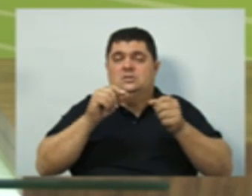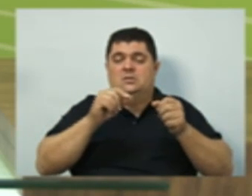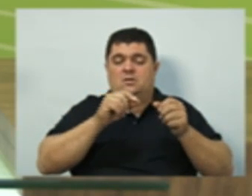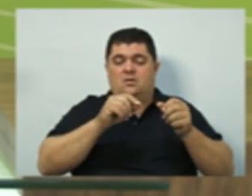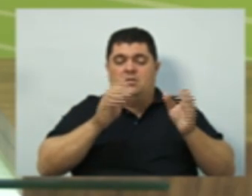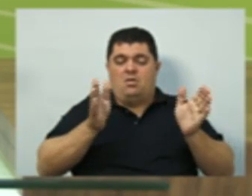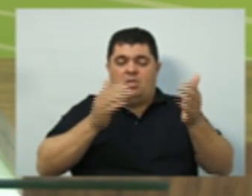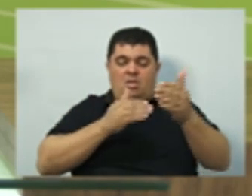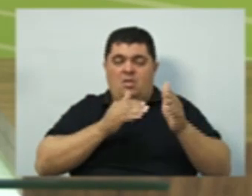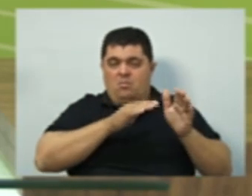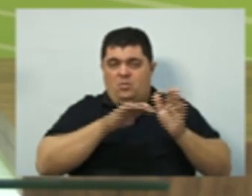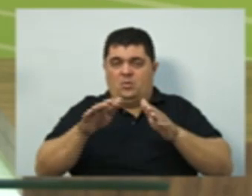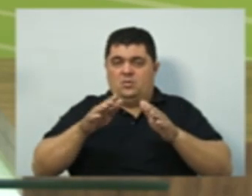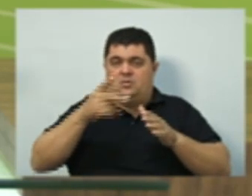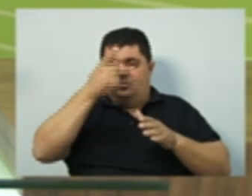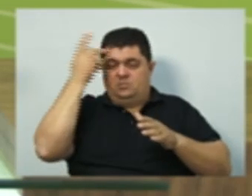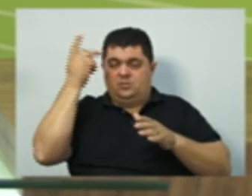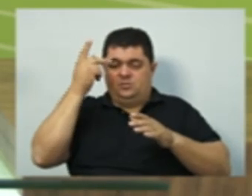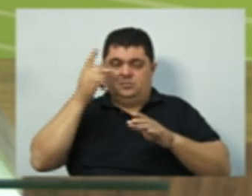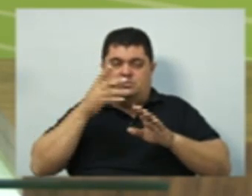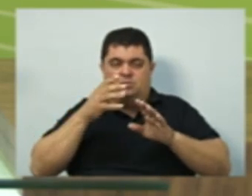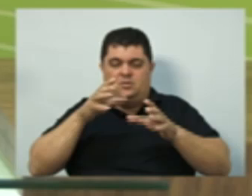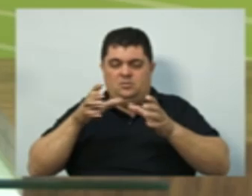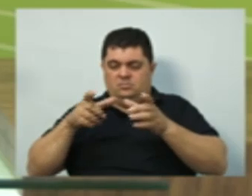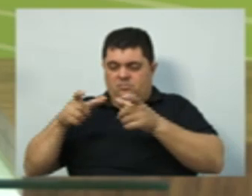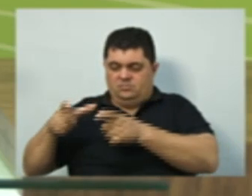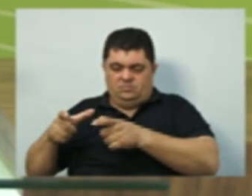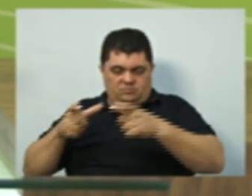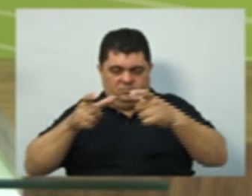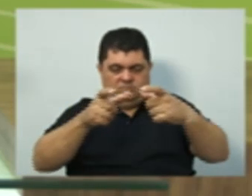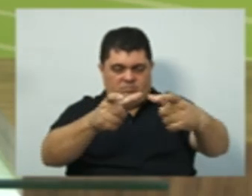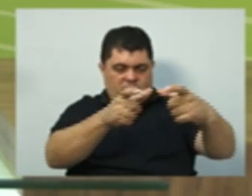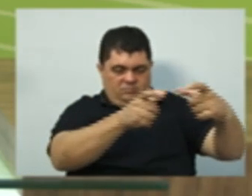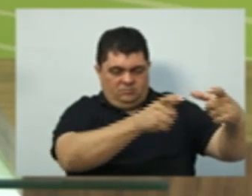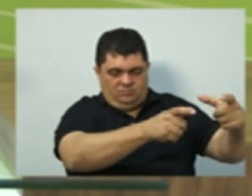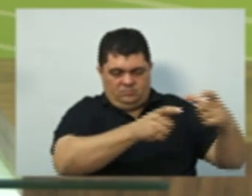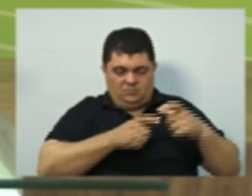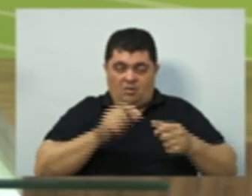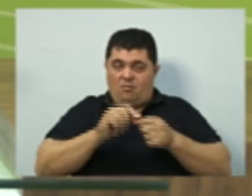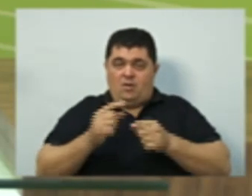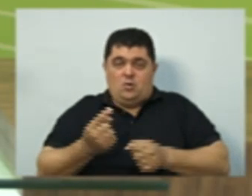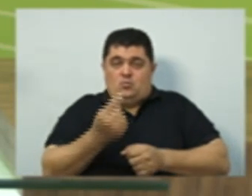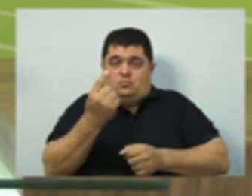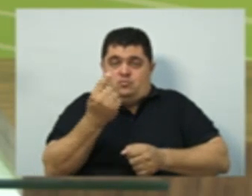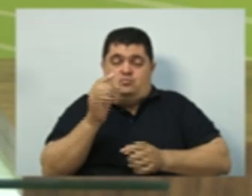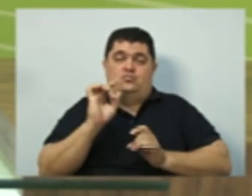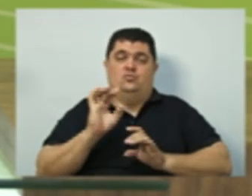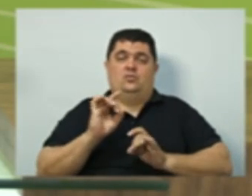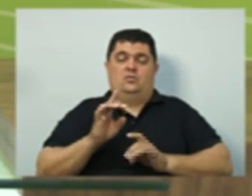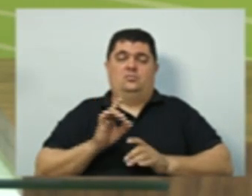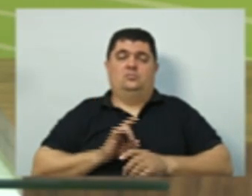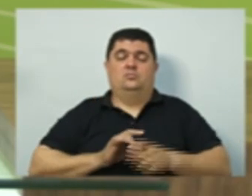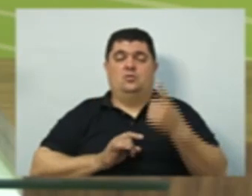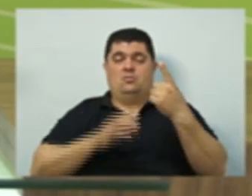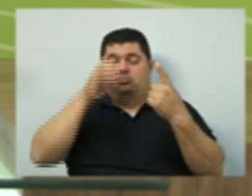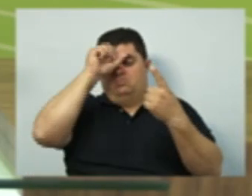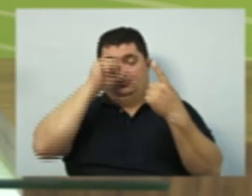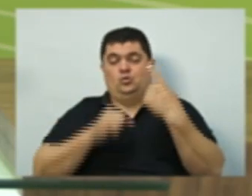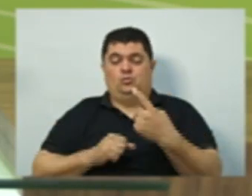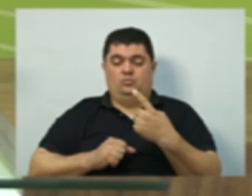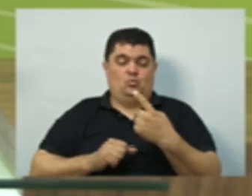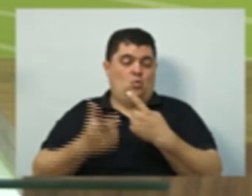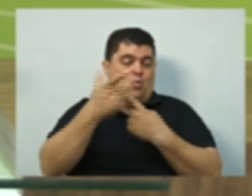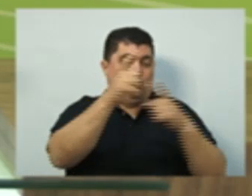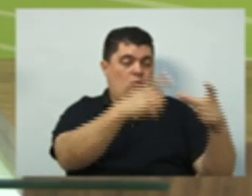eram separadas por setores, elas aprendiam a fazer uma única coisa, né? Ficavam restritas, muito